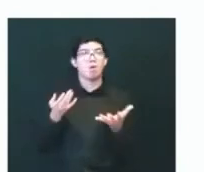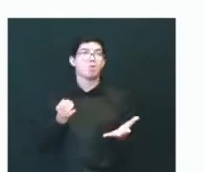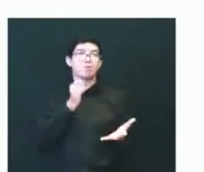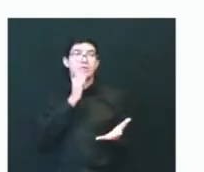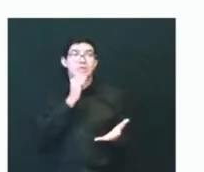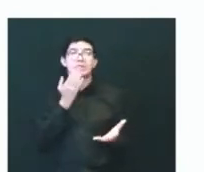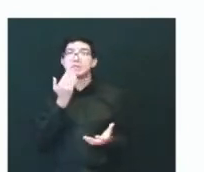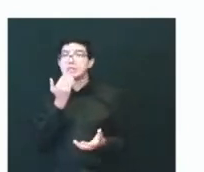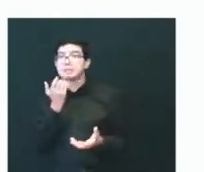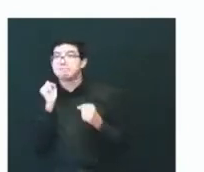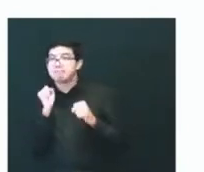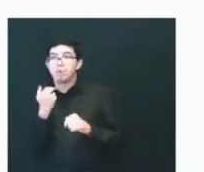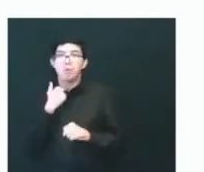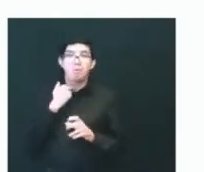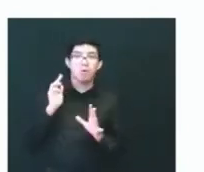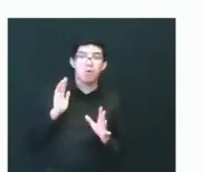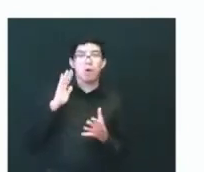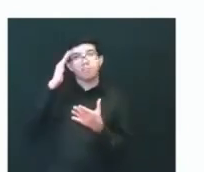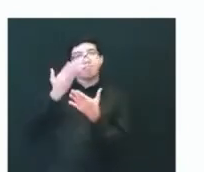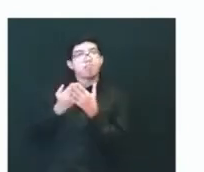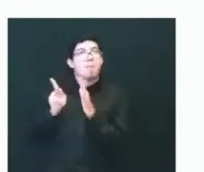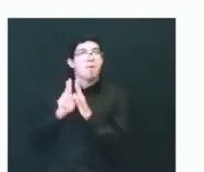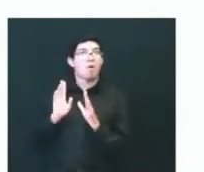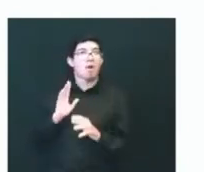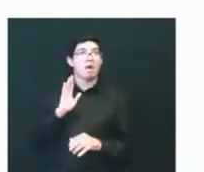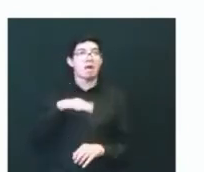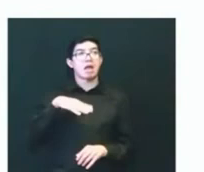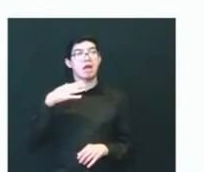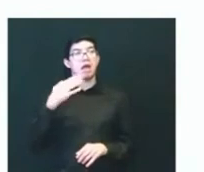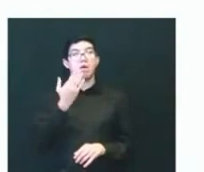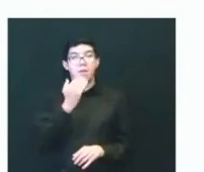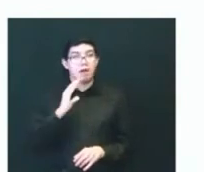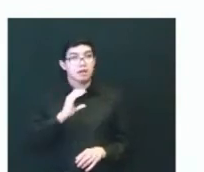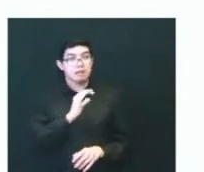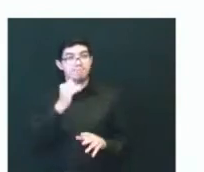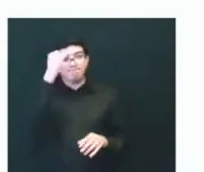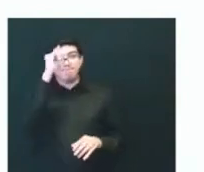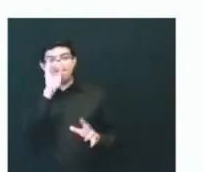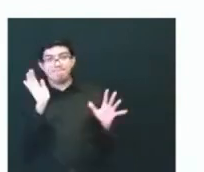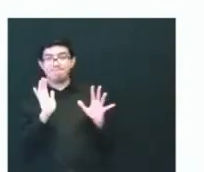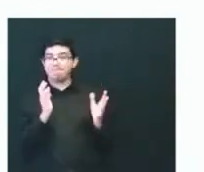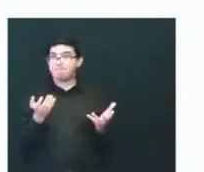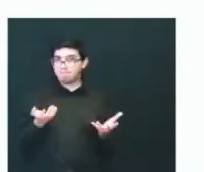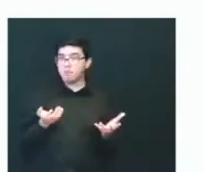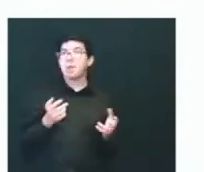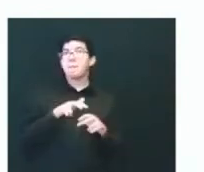que pode comer, o que não pode, o que causa câncer, o que não causa, que isso também limita a ingesta alimentar, faz